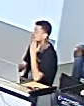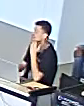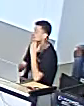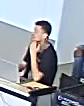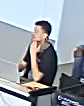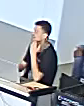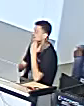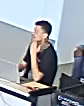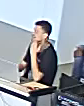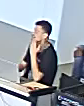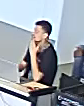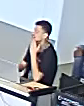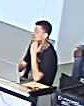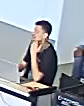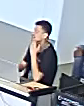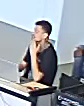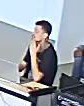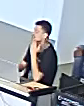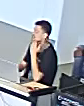em poder do Sindipaz.